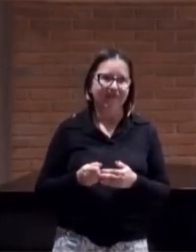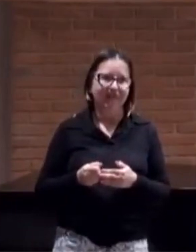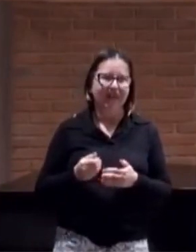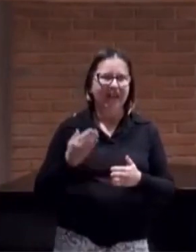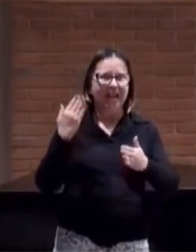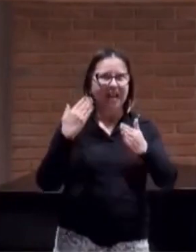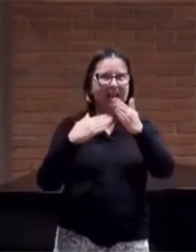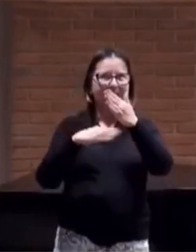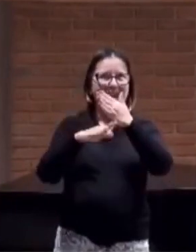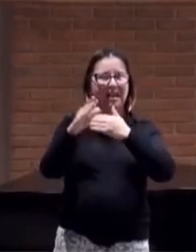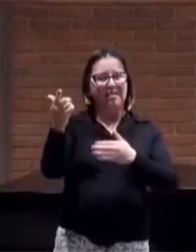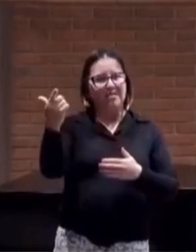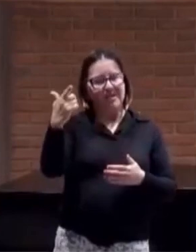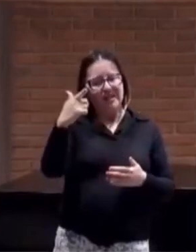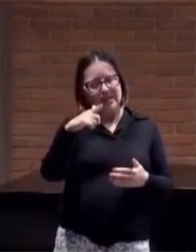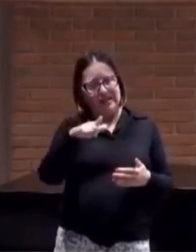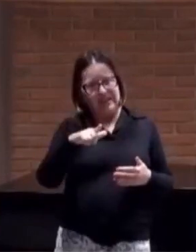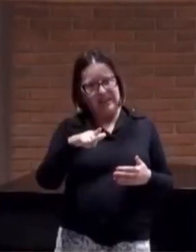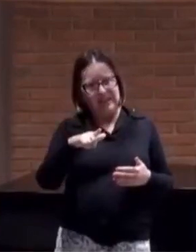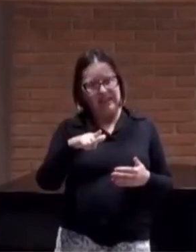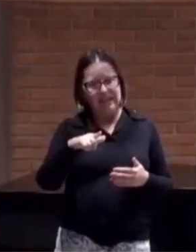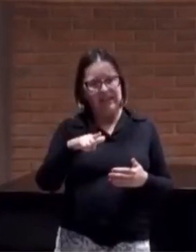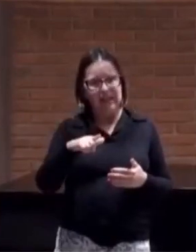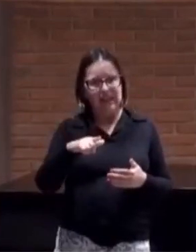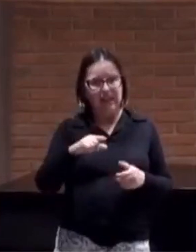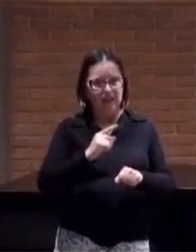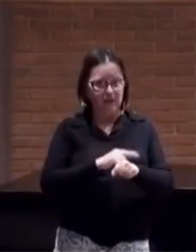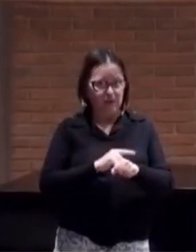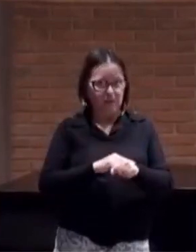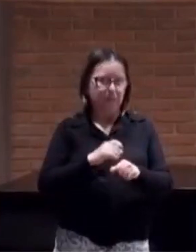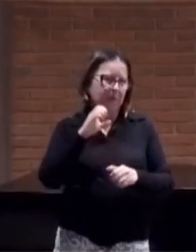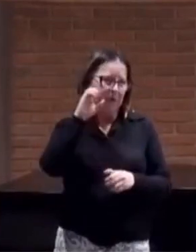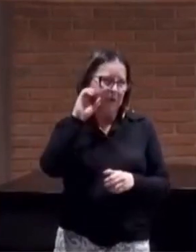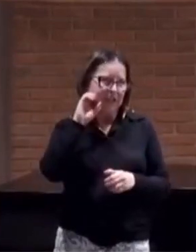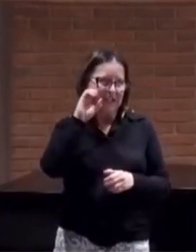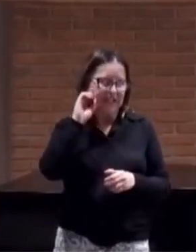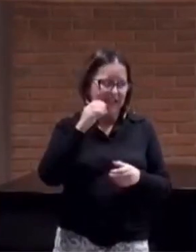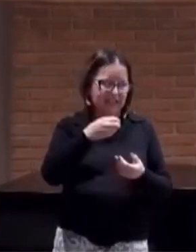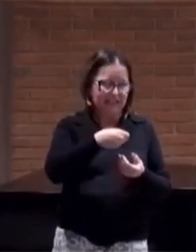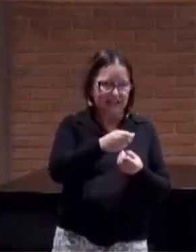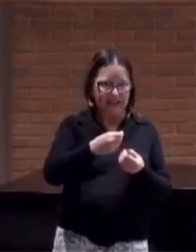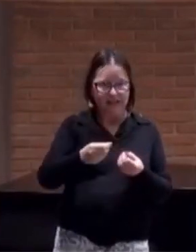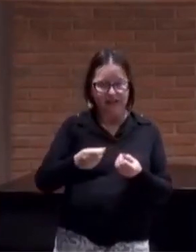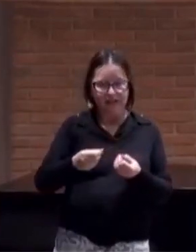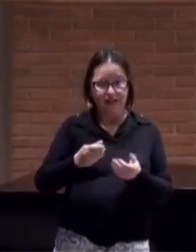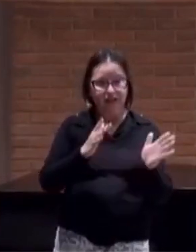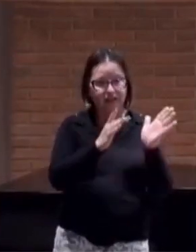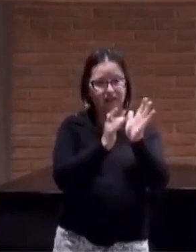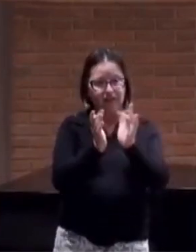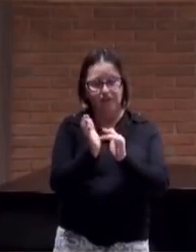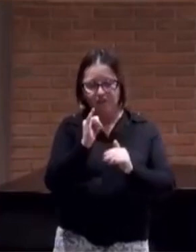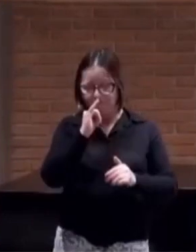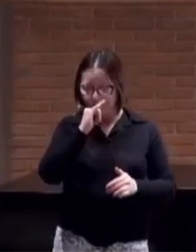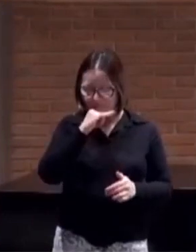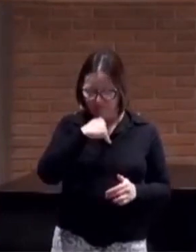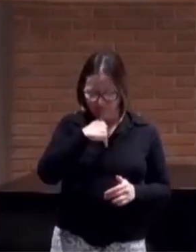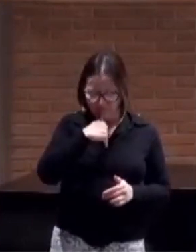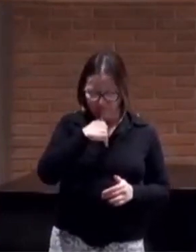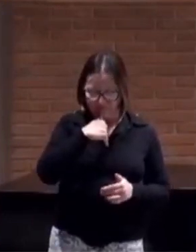voltaria, que estava distribuindo a ceia ali, ele se entristeceu.